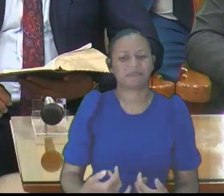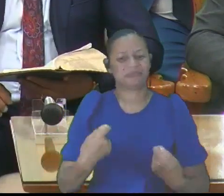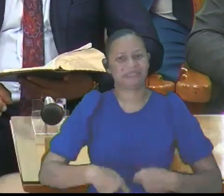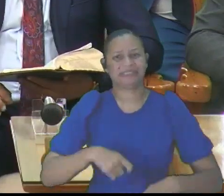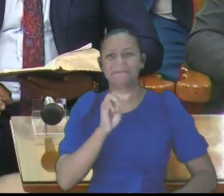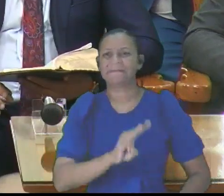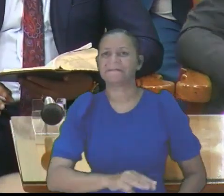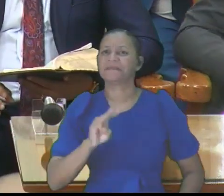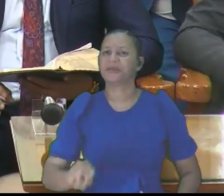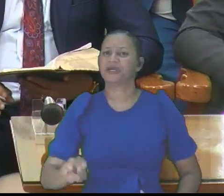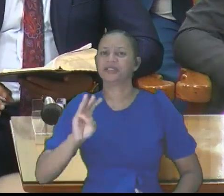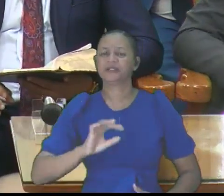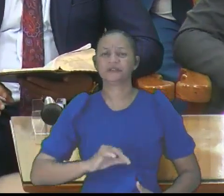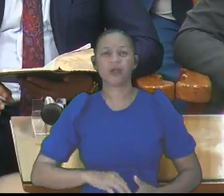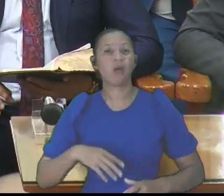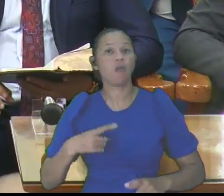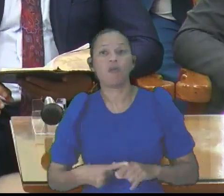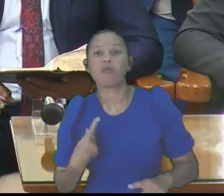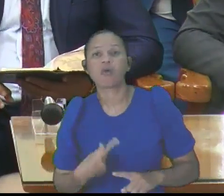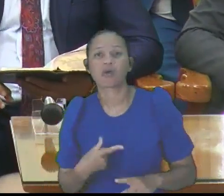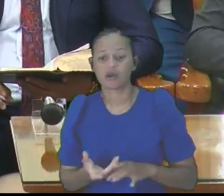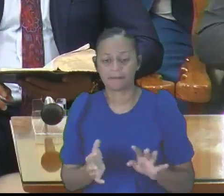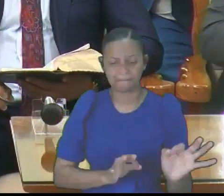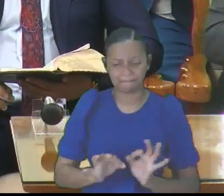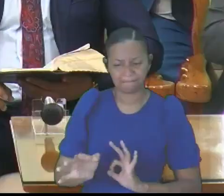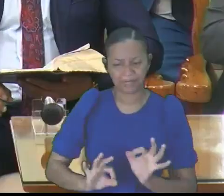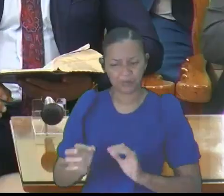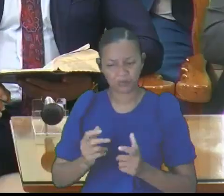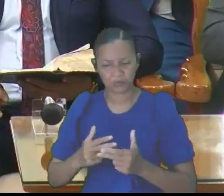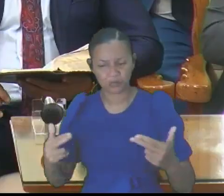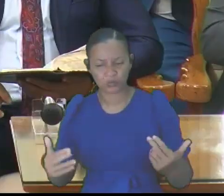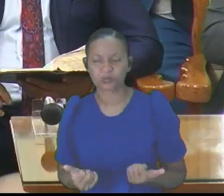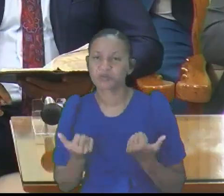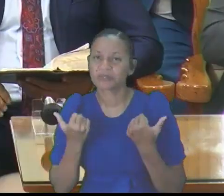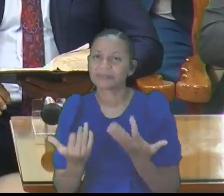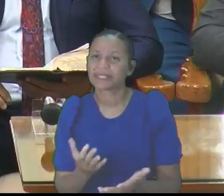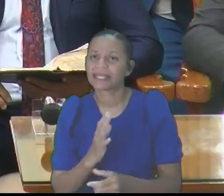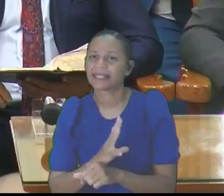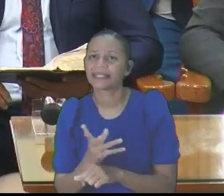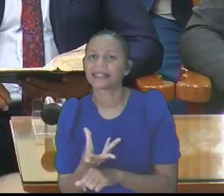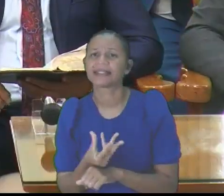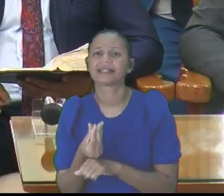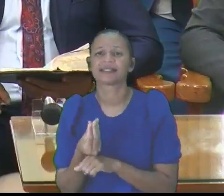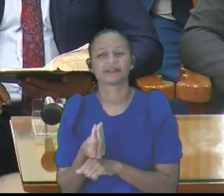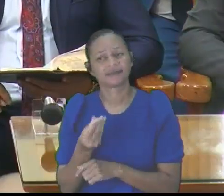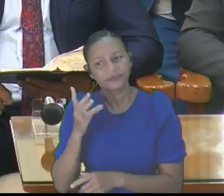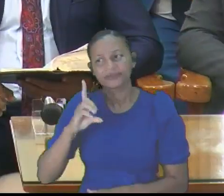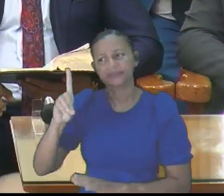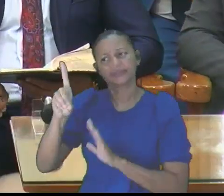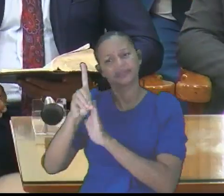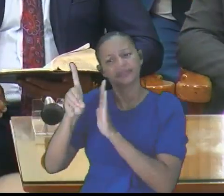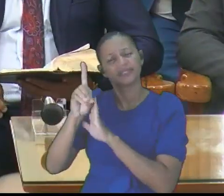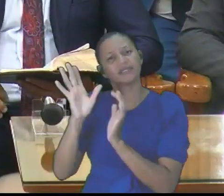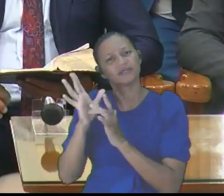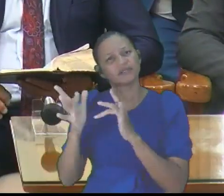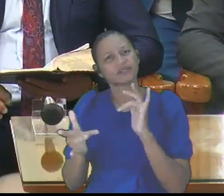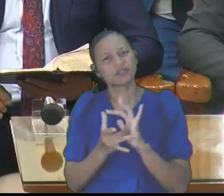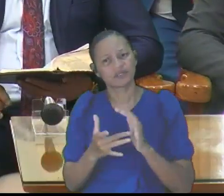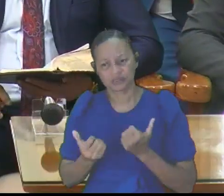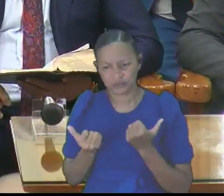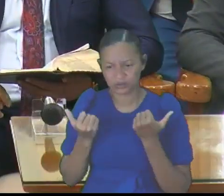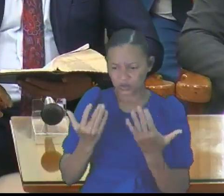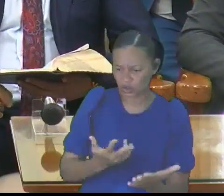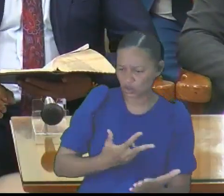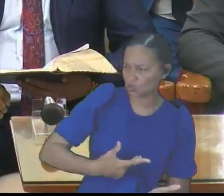mestre. Porque quem foi que preparou essas coisas para a igreja? Quem foi que preparou? Deus, Jesus. Diz que quando